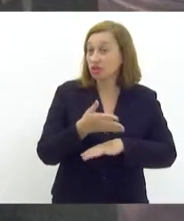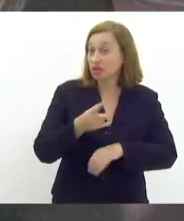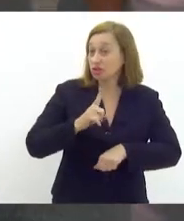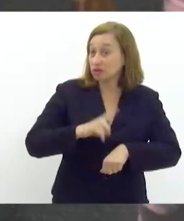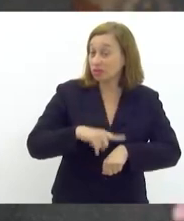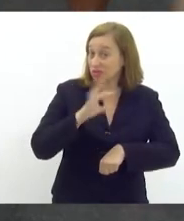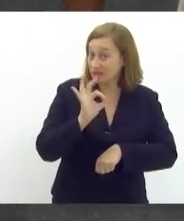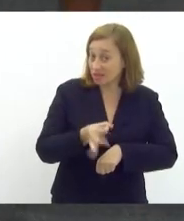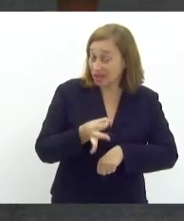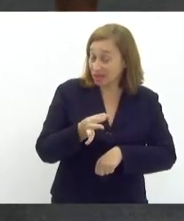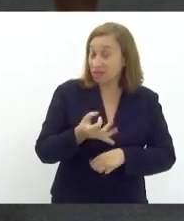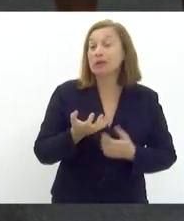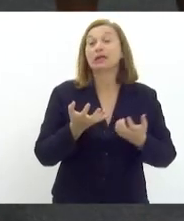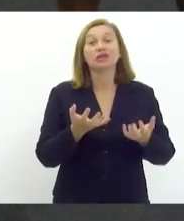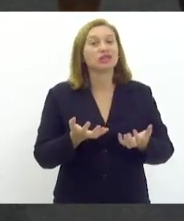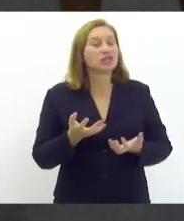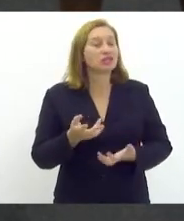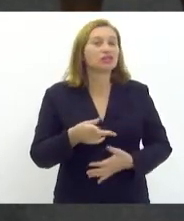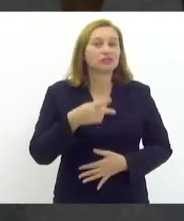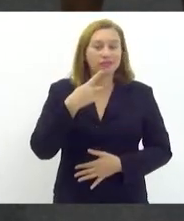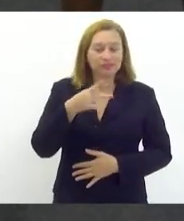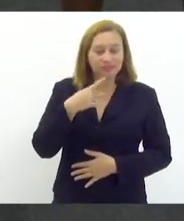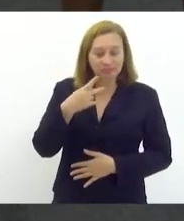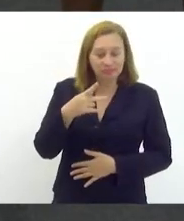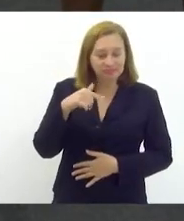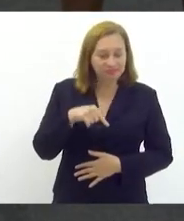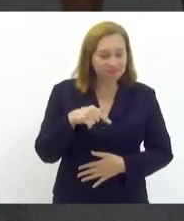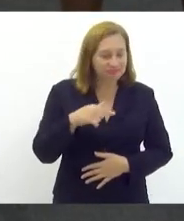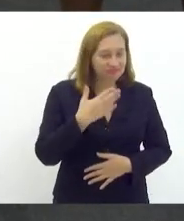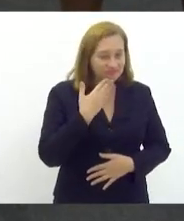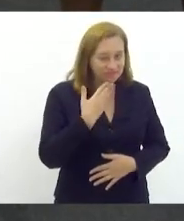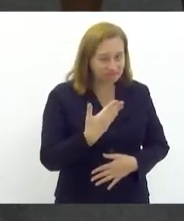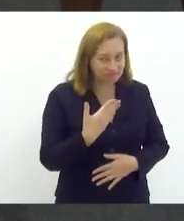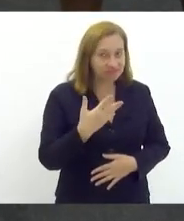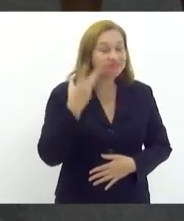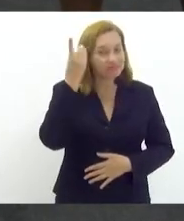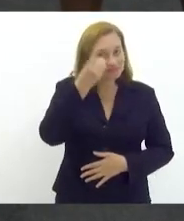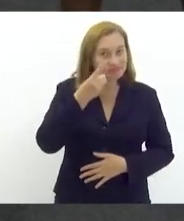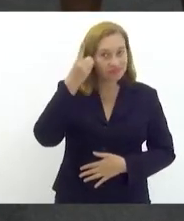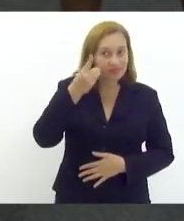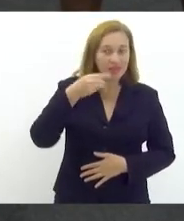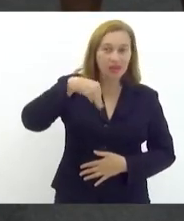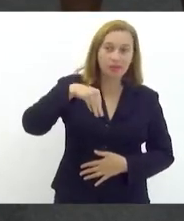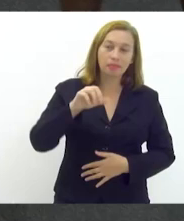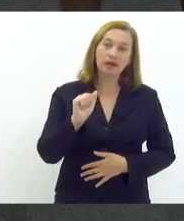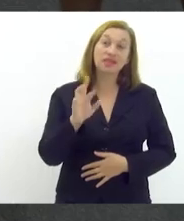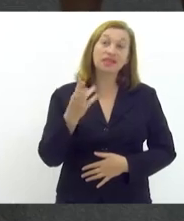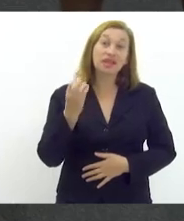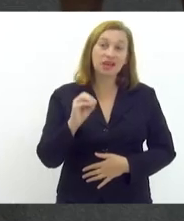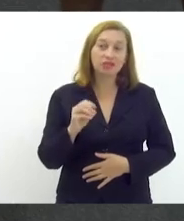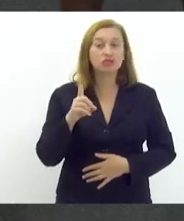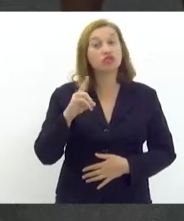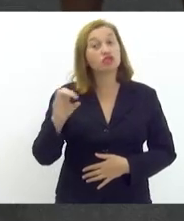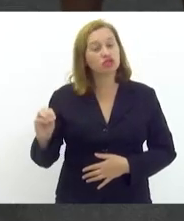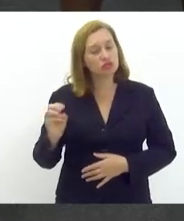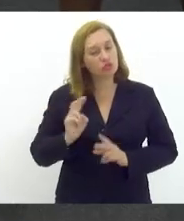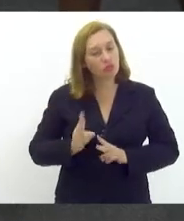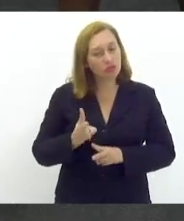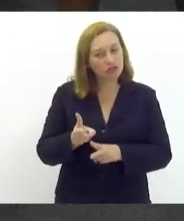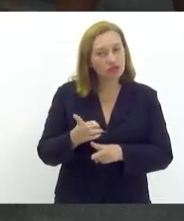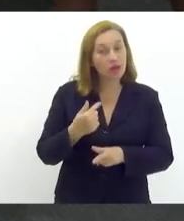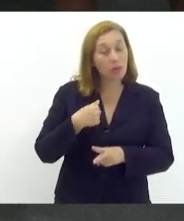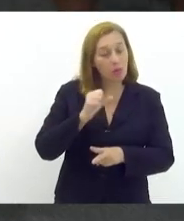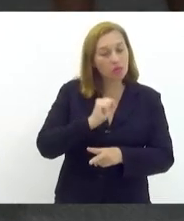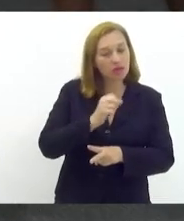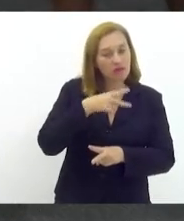e aí eu queria fazer aqui uma observação e pedir até pro Deputado Marcelo Dino poder permanecer para que